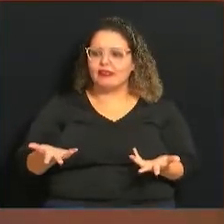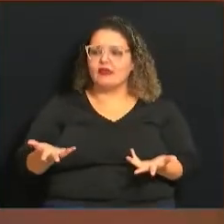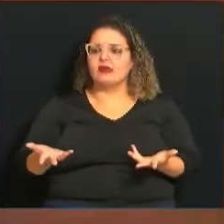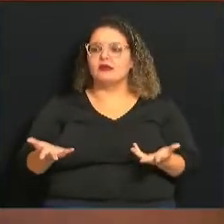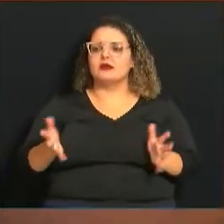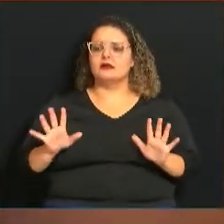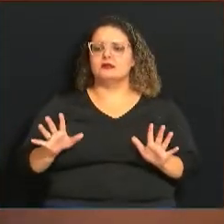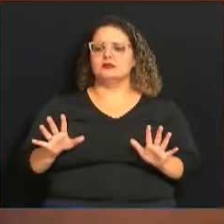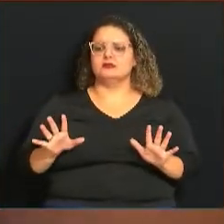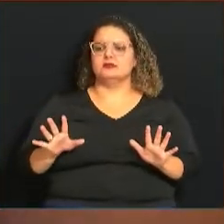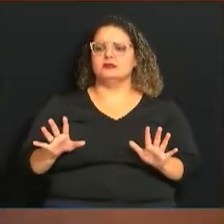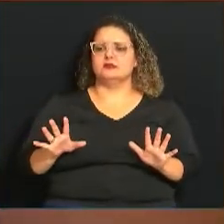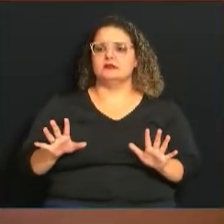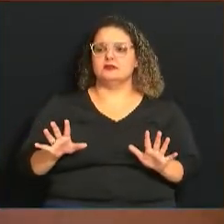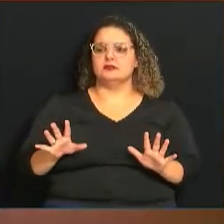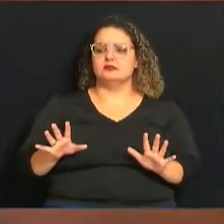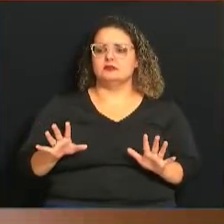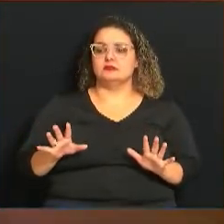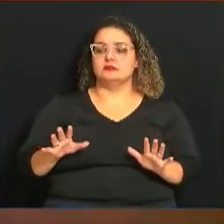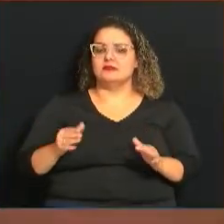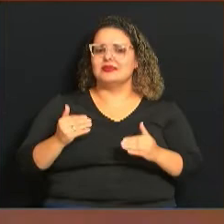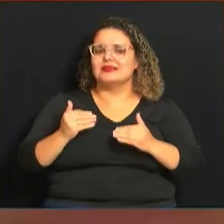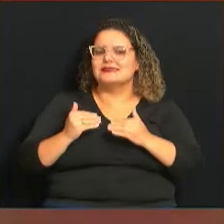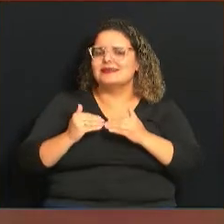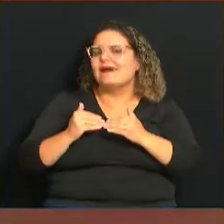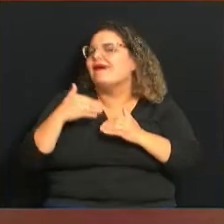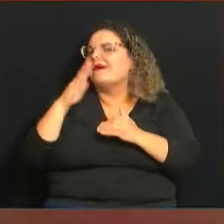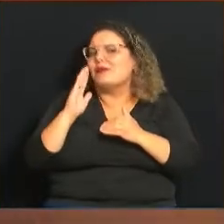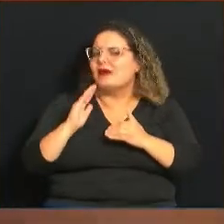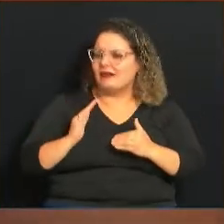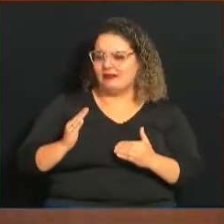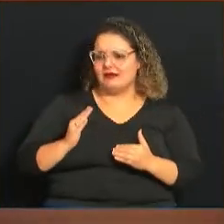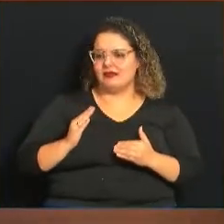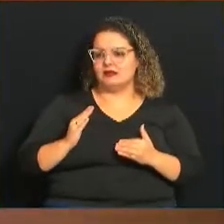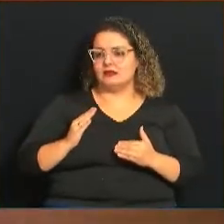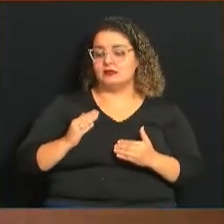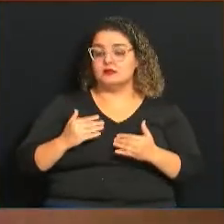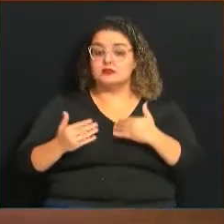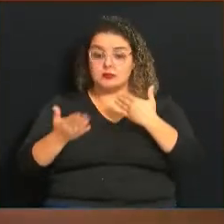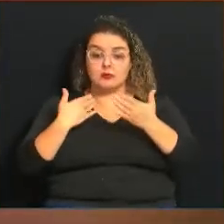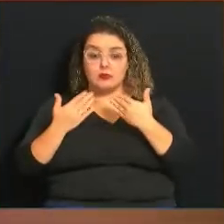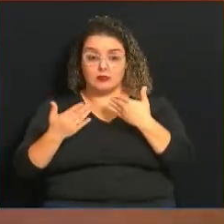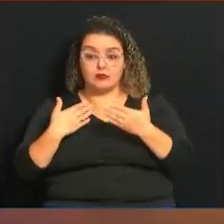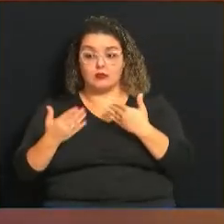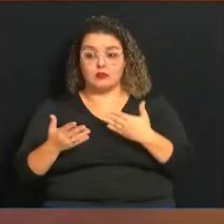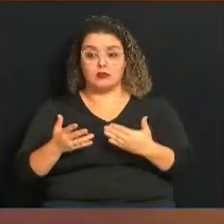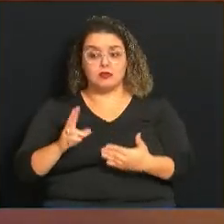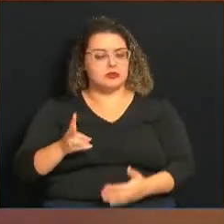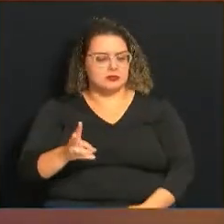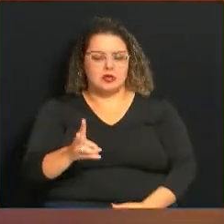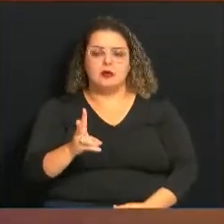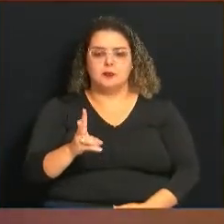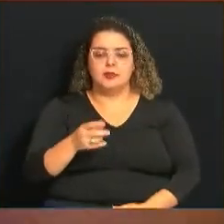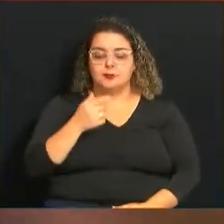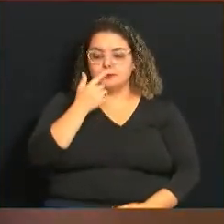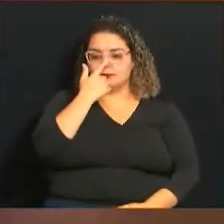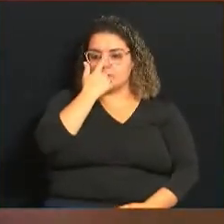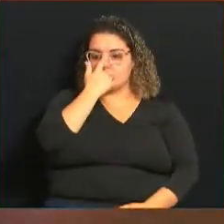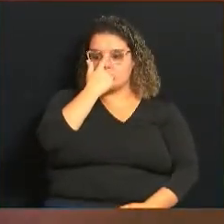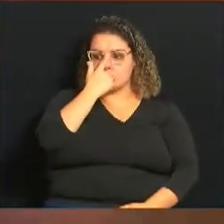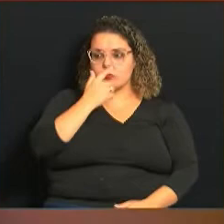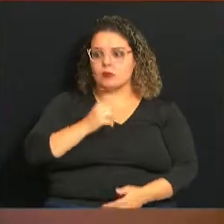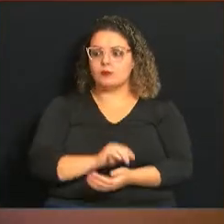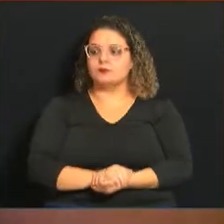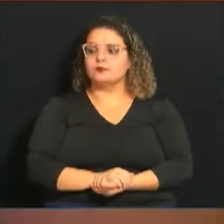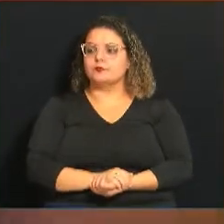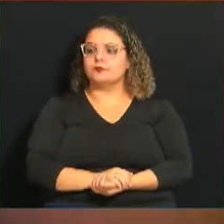um pouco além. E a gente sempre conversou muito, muito. E eu percebi que